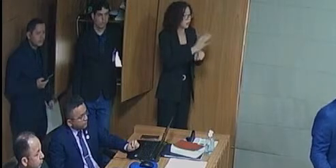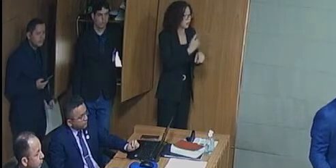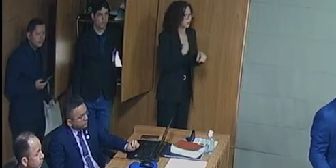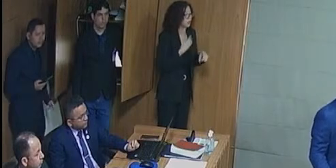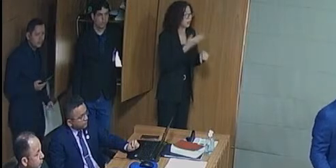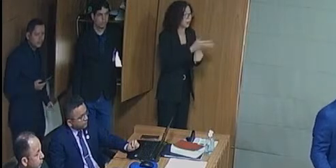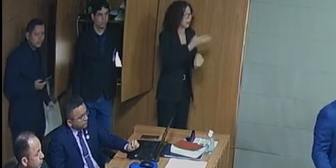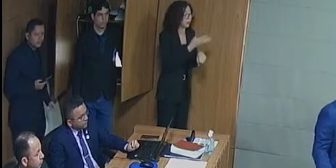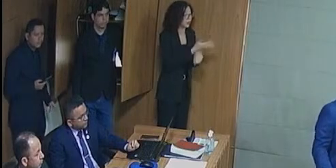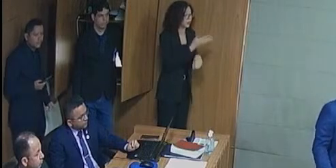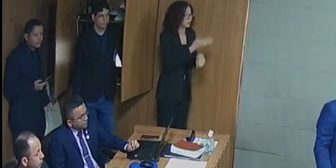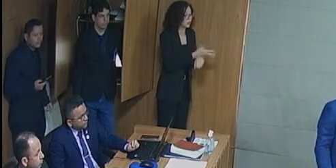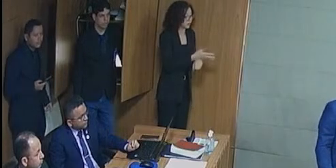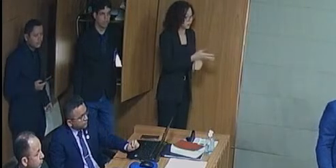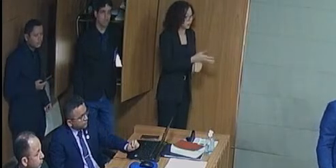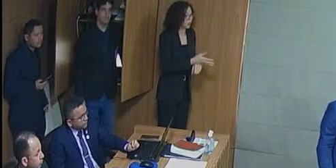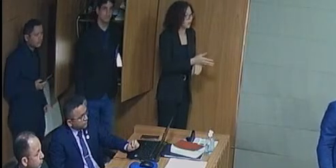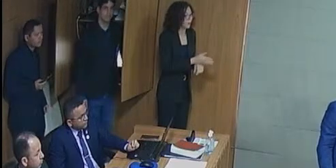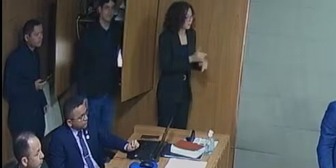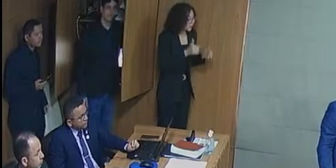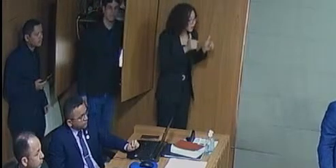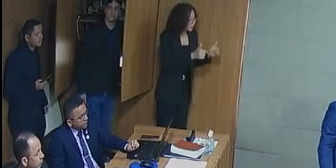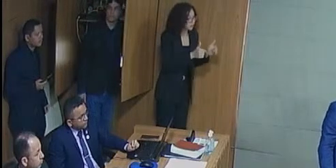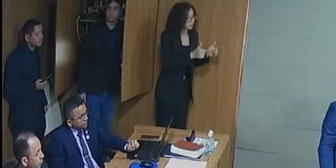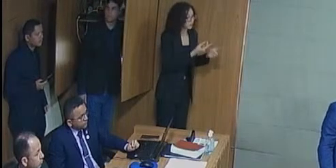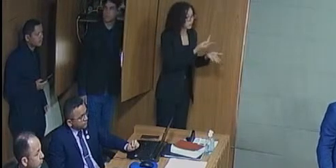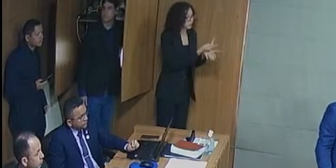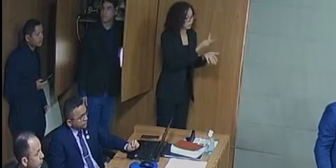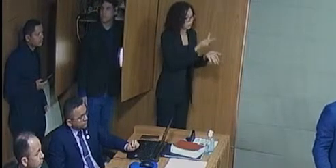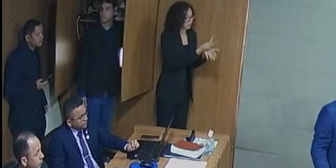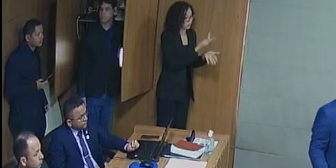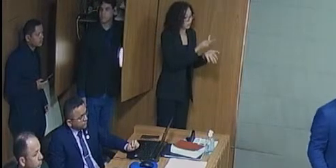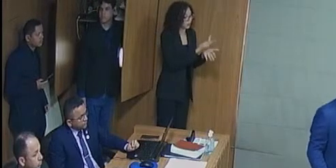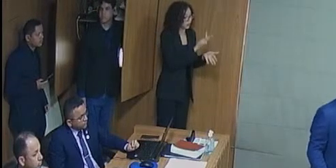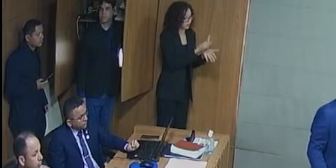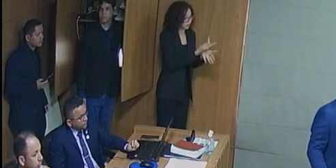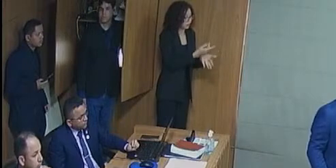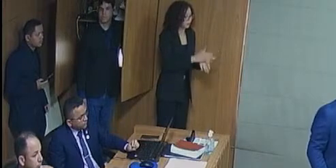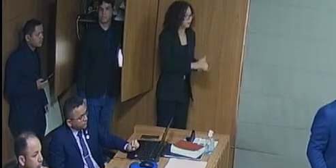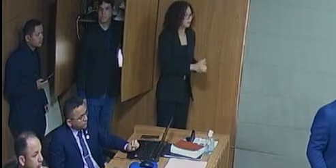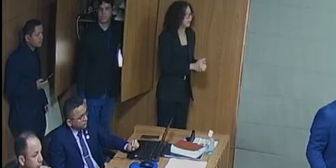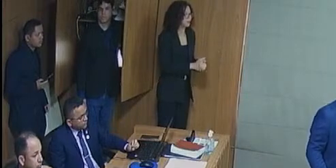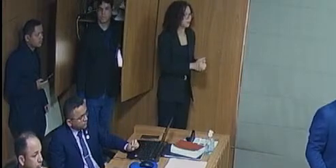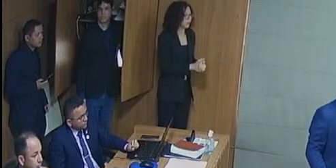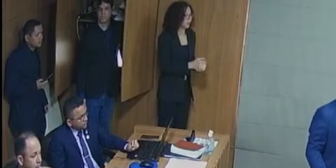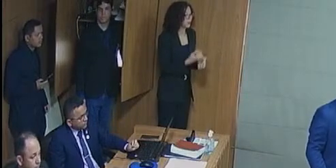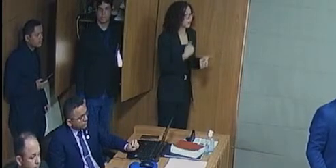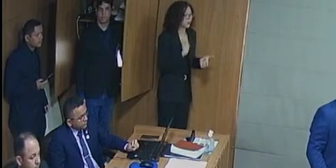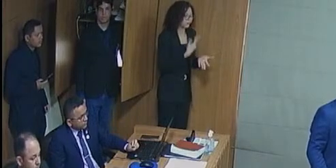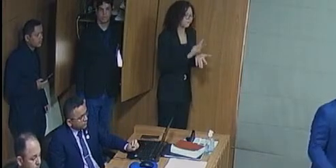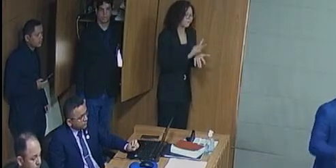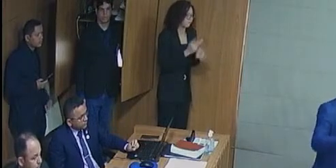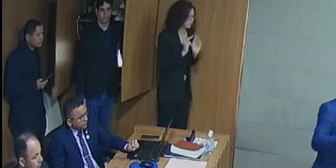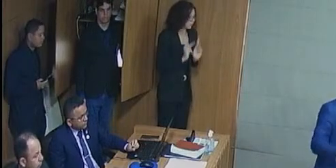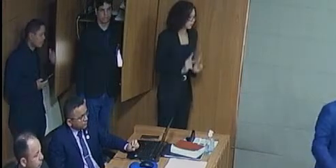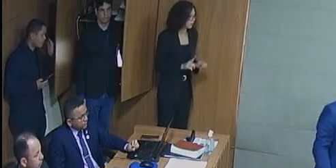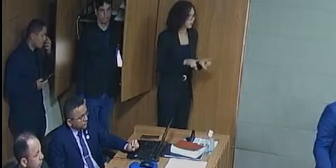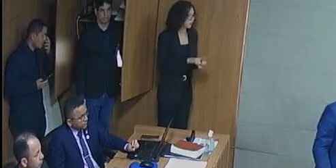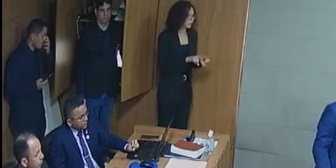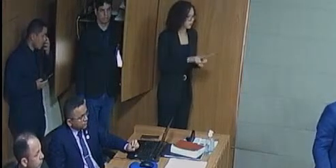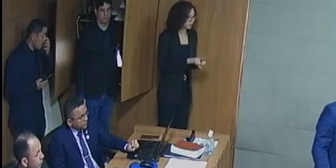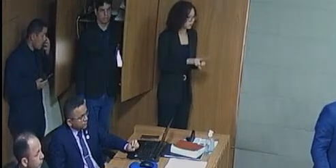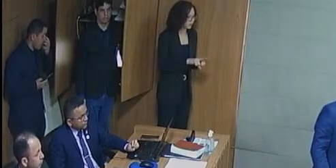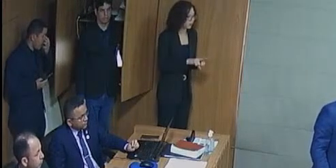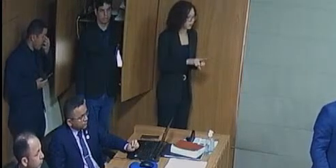participando de forma ativa de um erro estarei prevaricando estarei errando ou até mesmo agindo